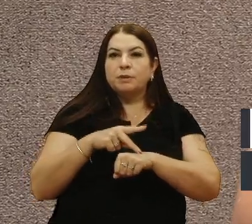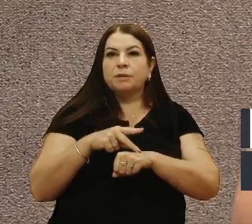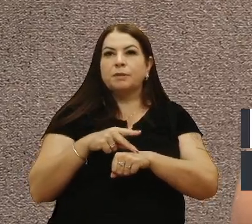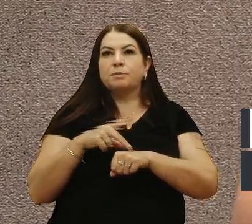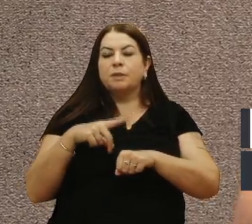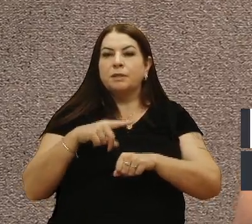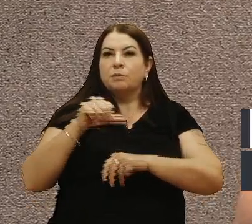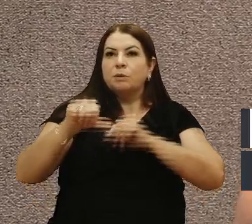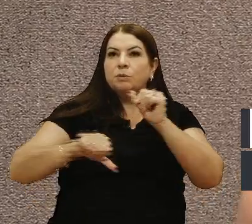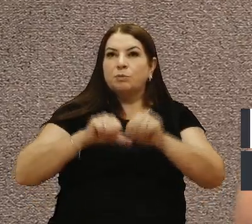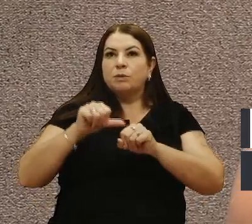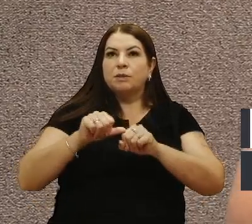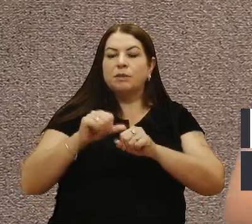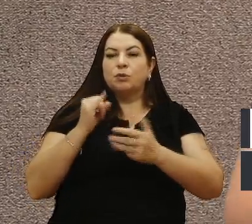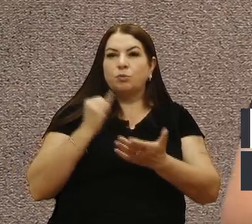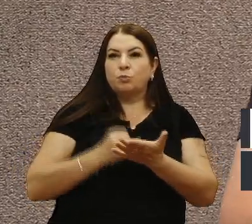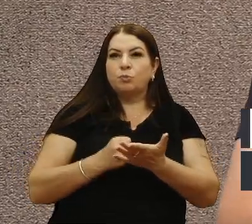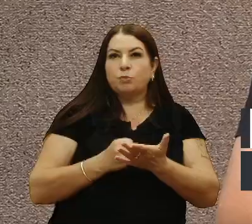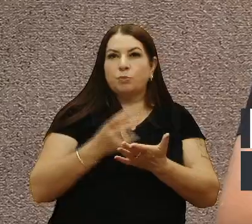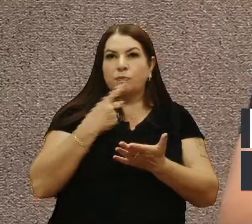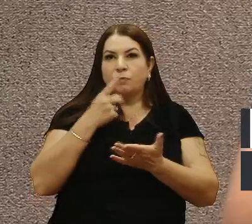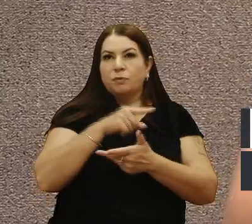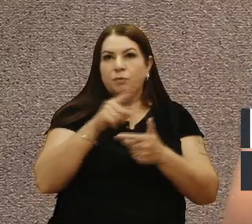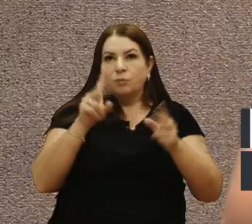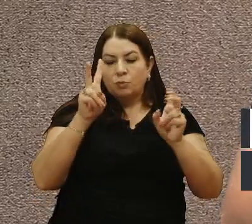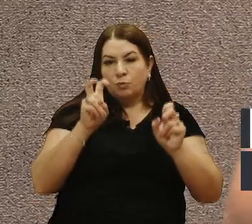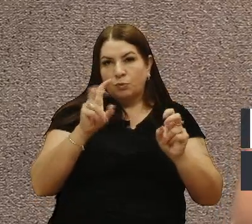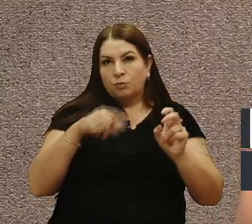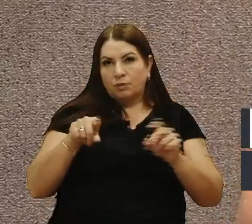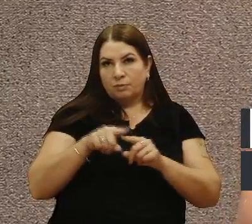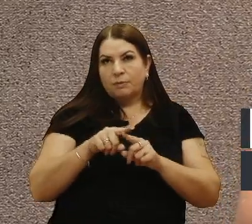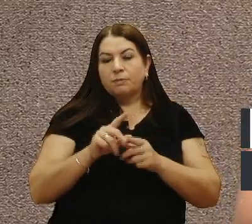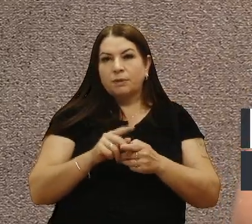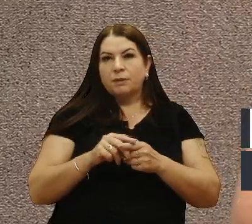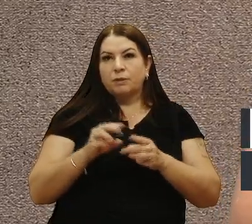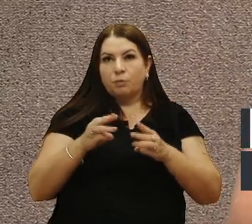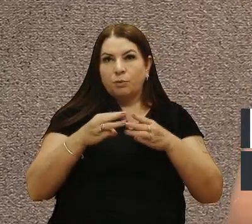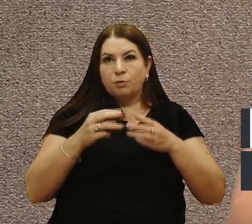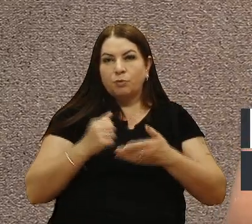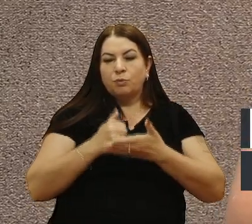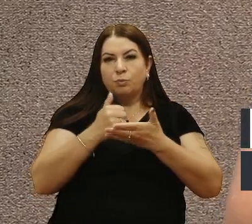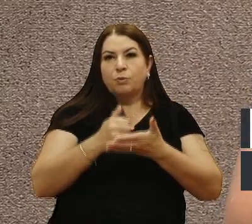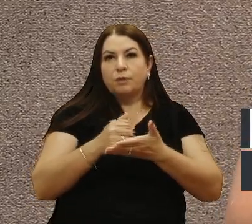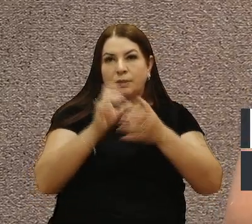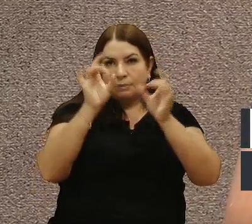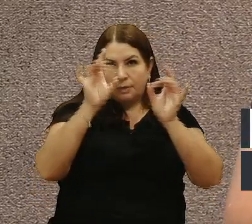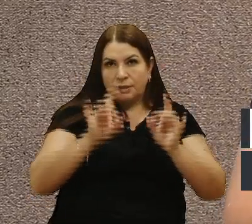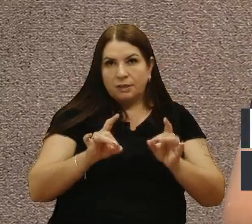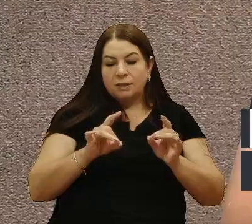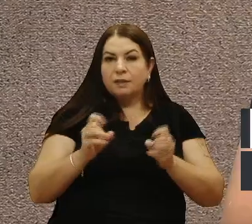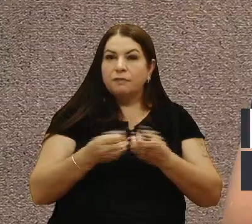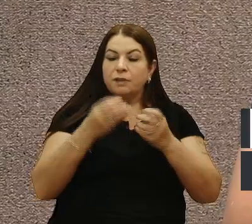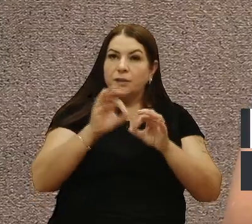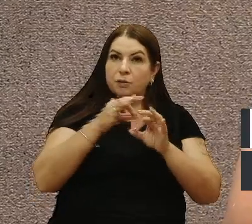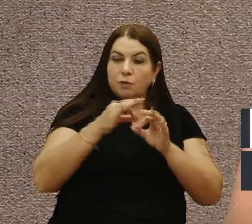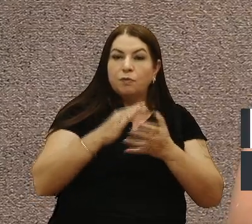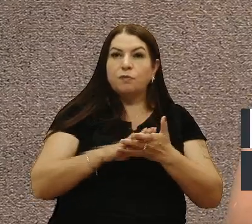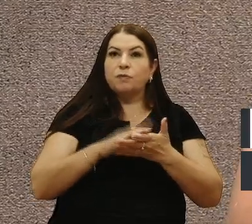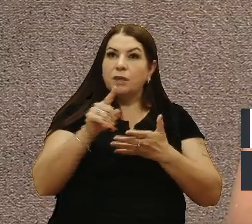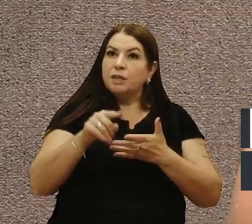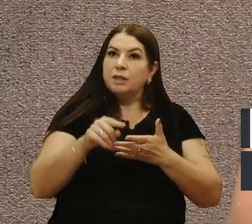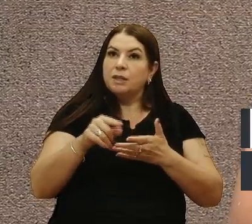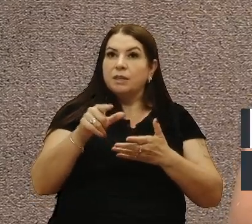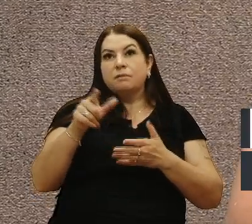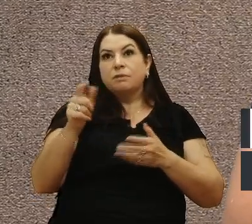por uma transição tributária. Daqui a pouco eu vou falar sobre esse assunto, inclusive com a moção de apoio aqui específica. E a Festa da Uva ela é um desses